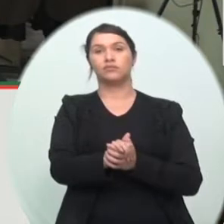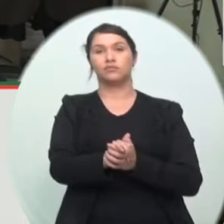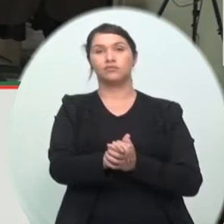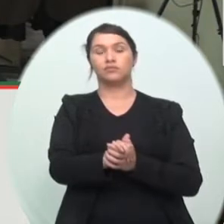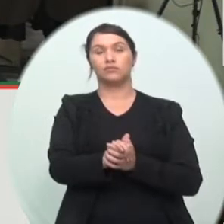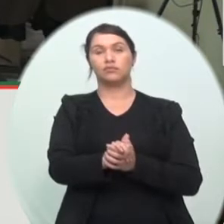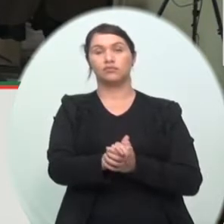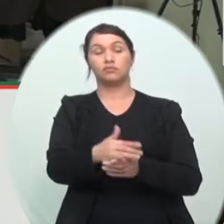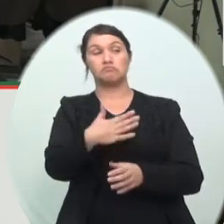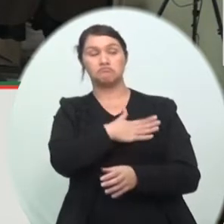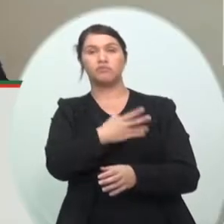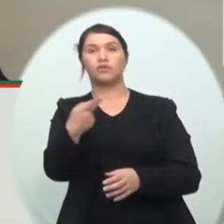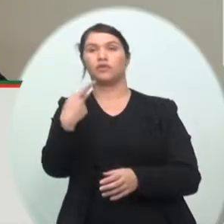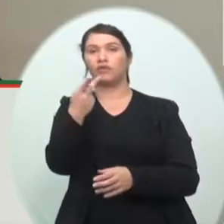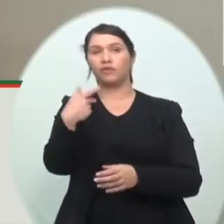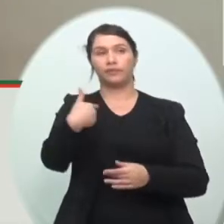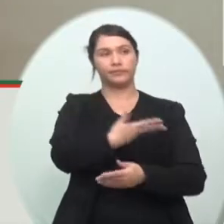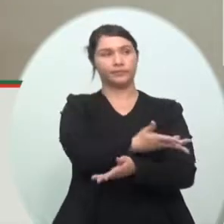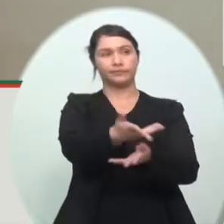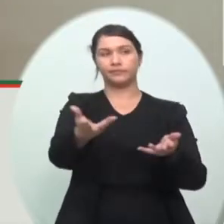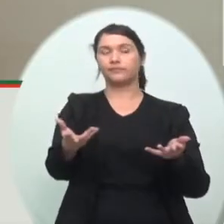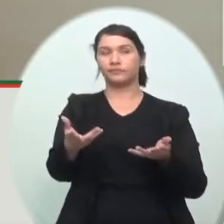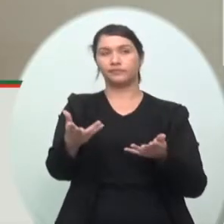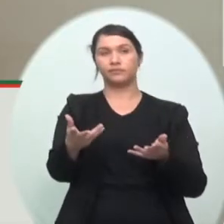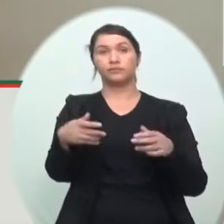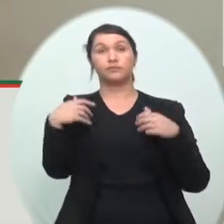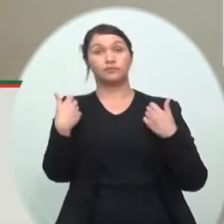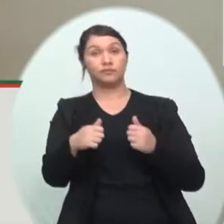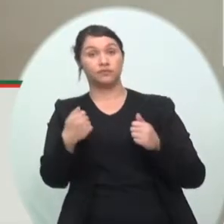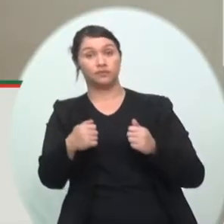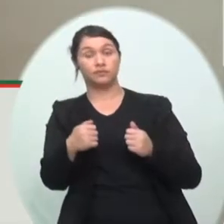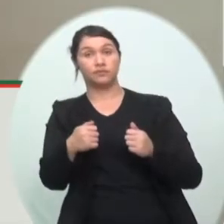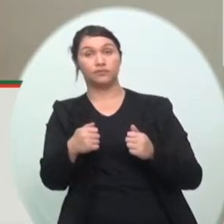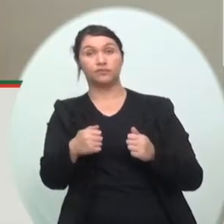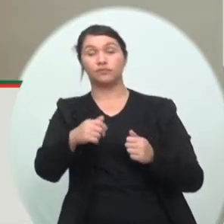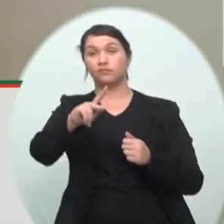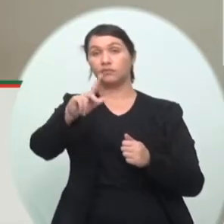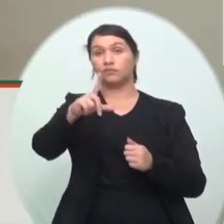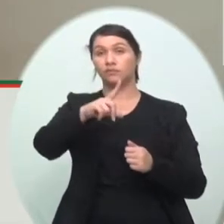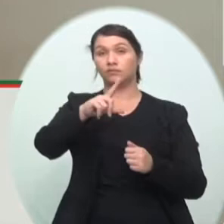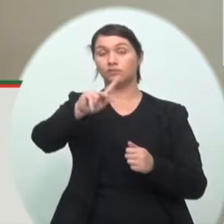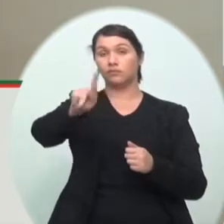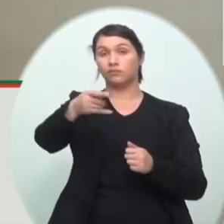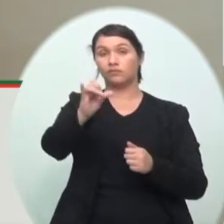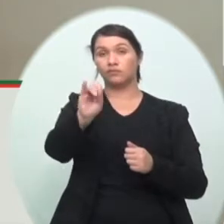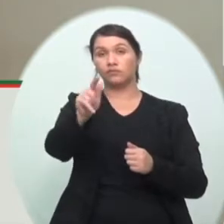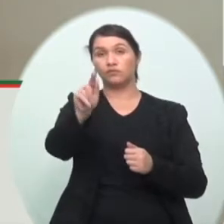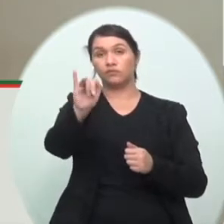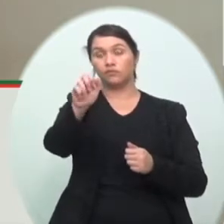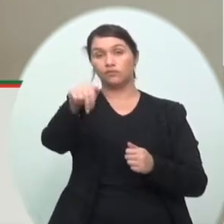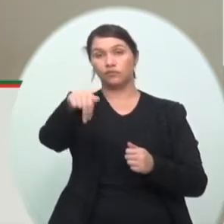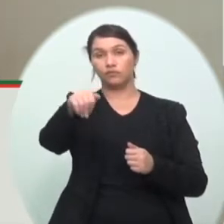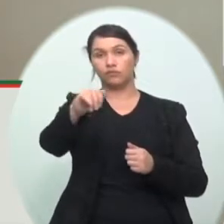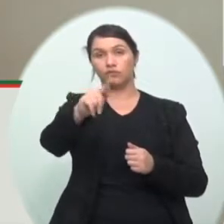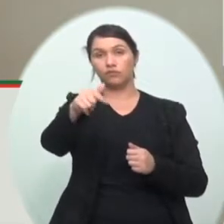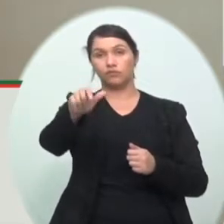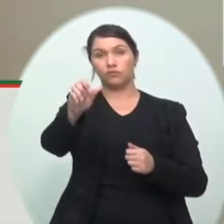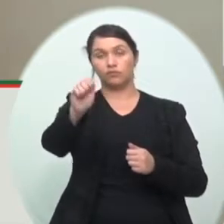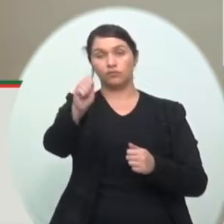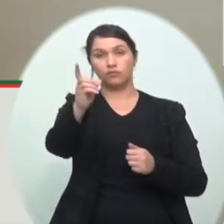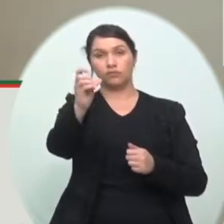senhores que nós, se não tivermos uma higienizadora qualificada, que faz um bom trabalho na unidade de saúde,